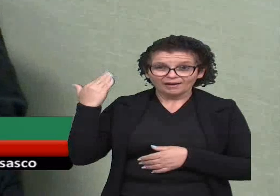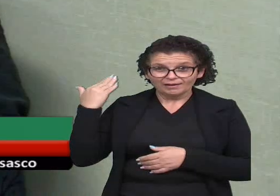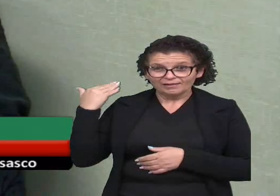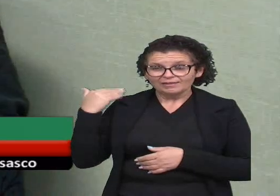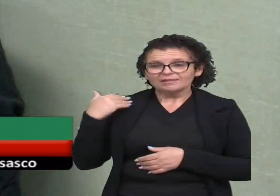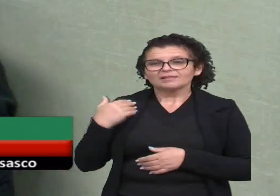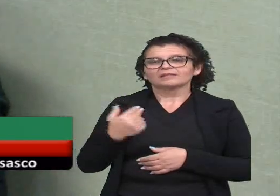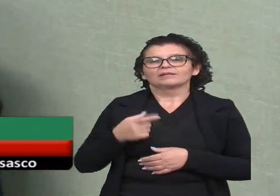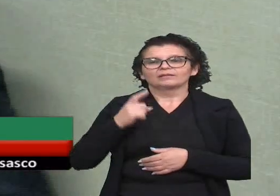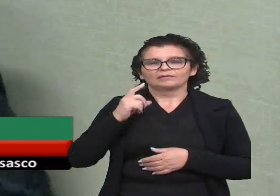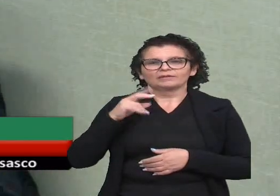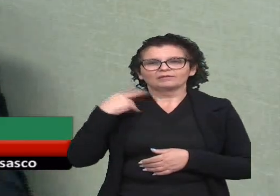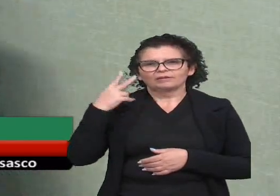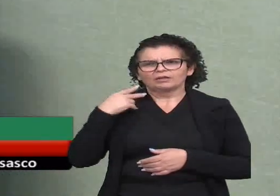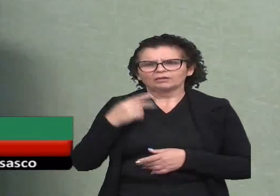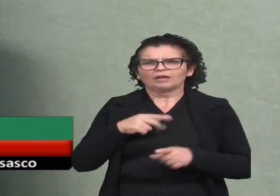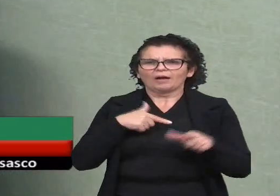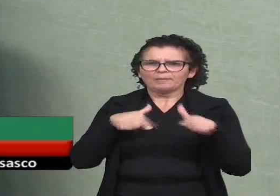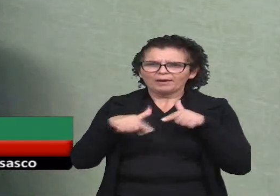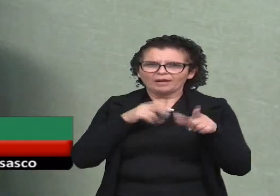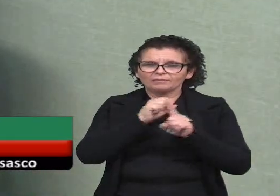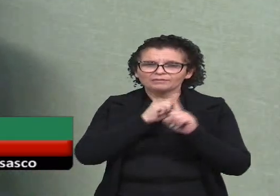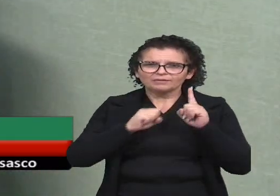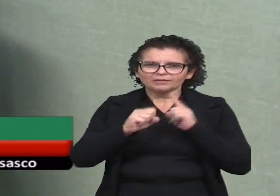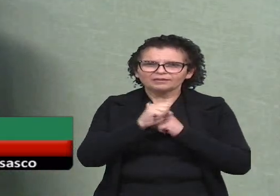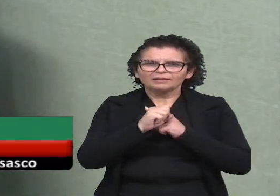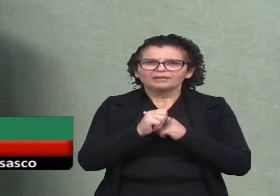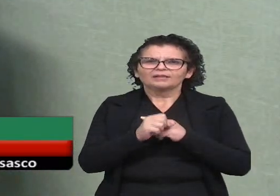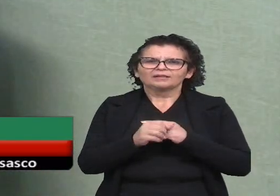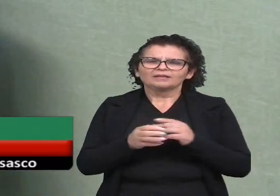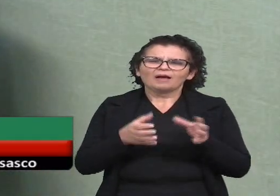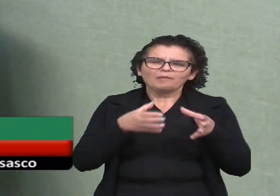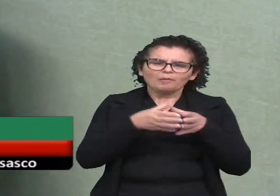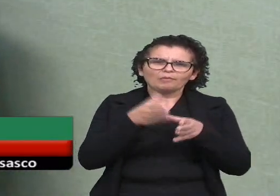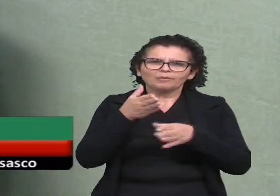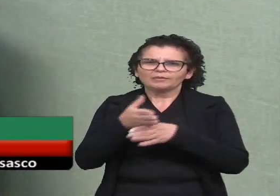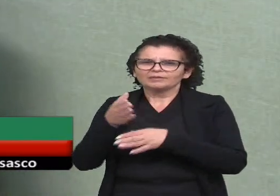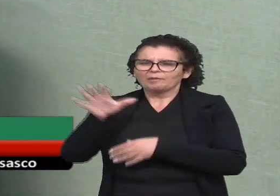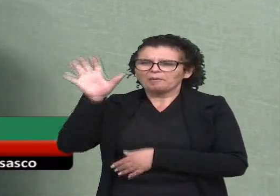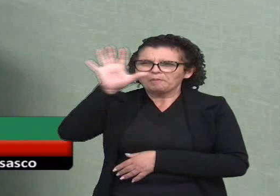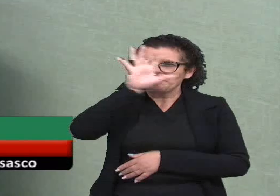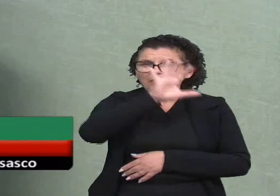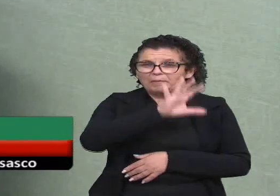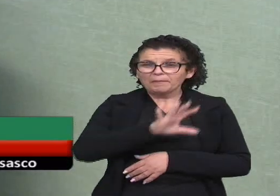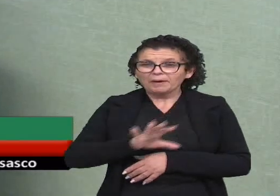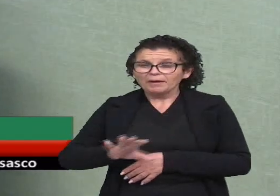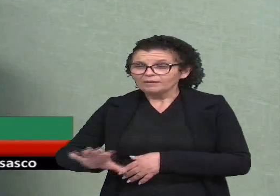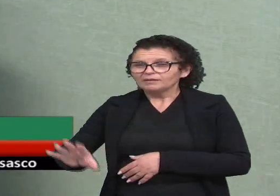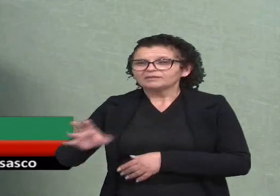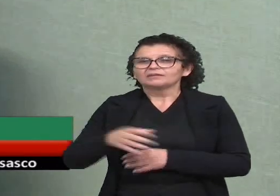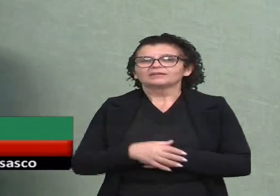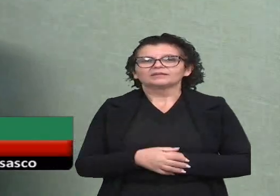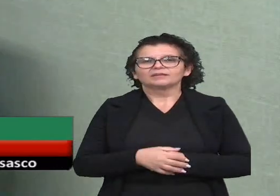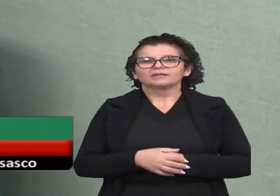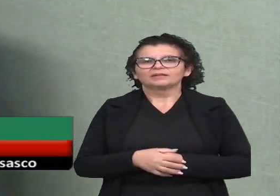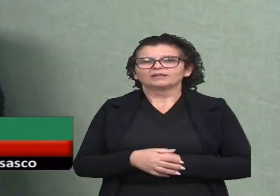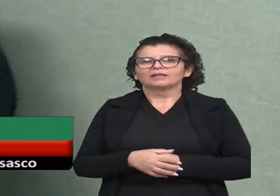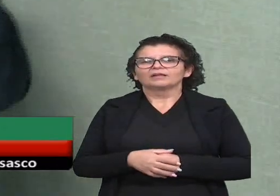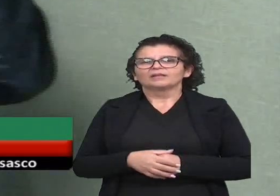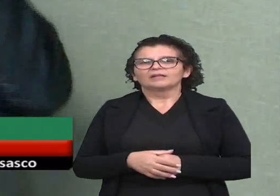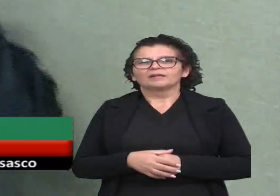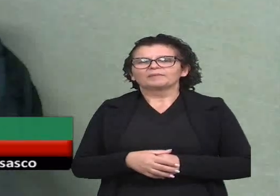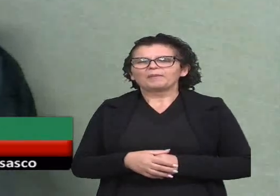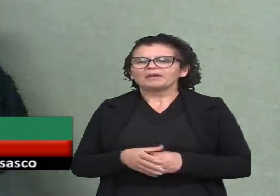eu trabalhava nas questões sociais, e aí eu ficava em cidade Tiradentes, São Mateus, Heliópolis, Paraisópolis, Capão Redondo, Morro do Alemão, no Rio de